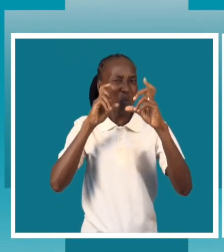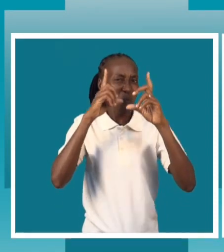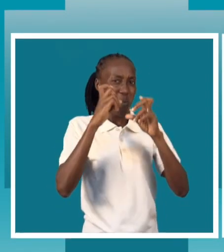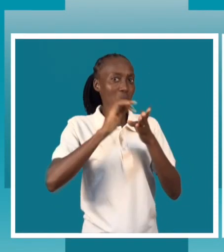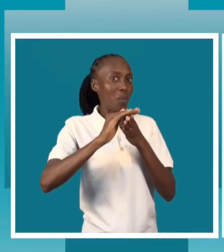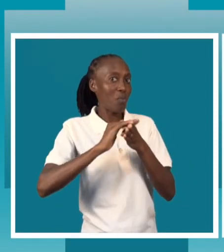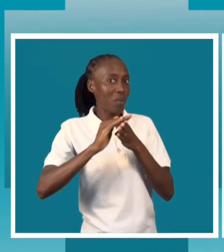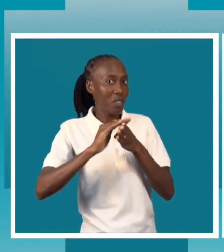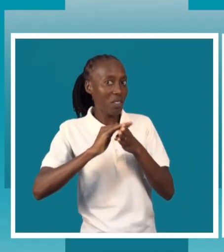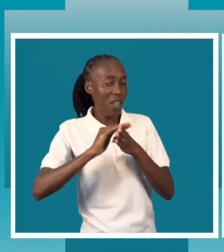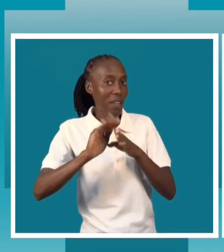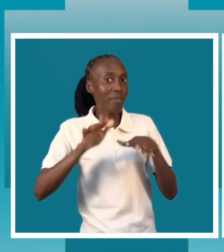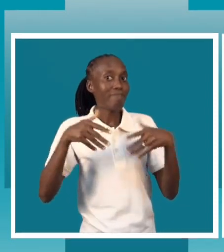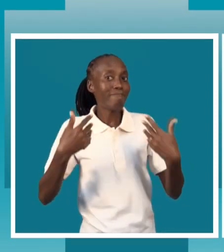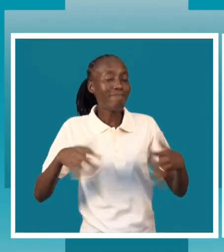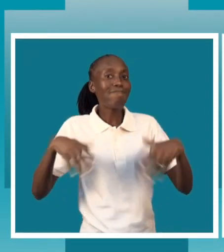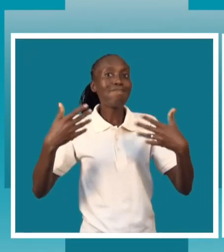fotos.